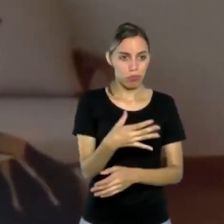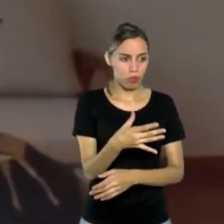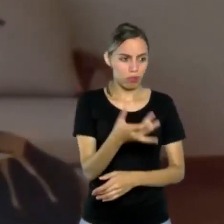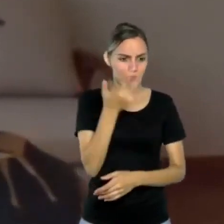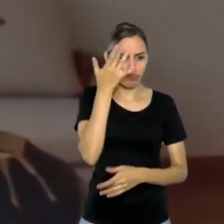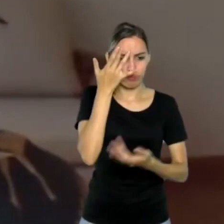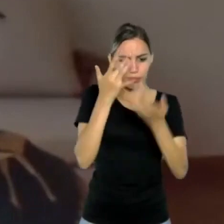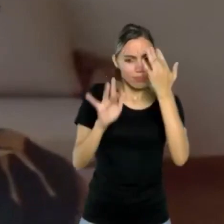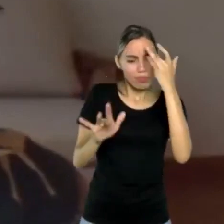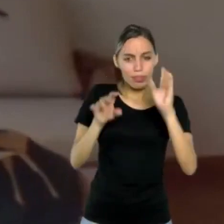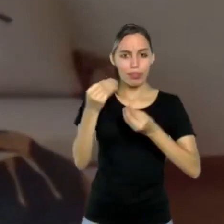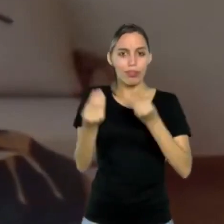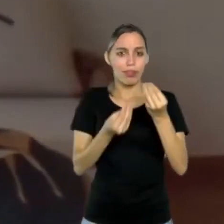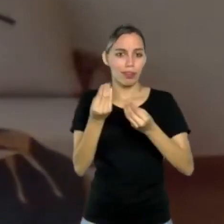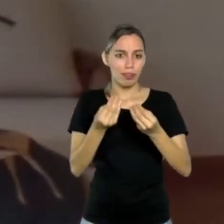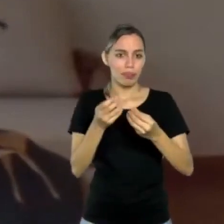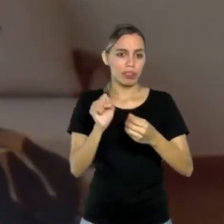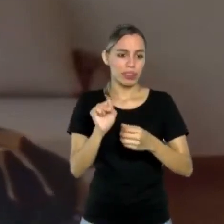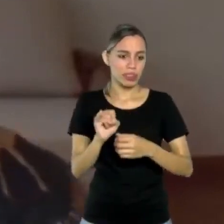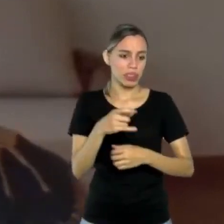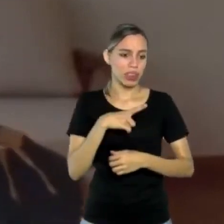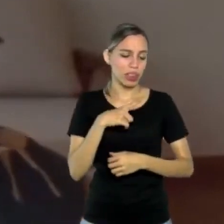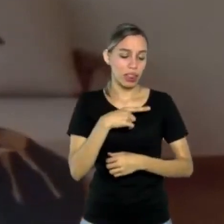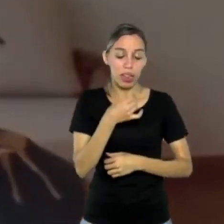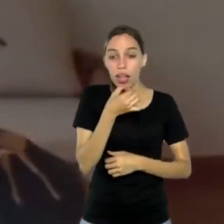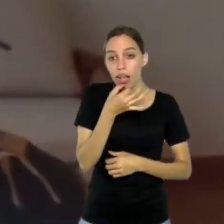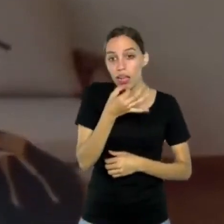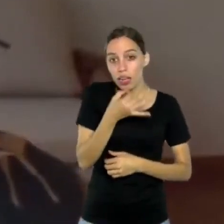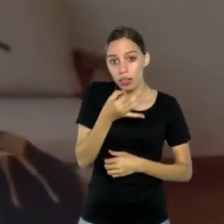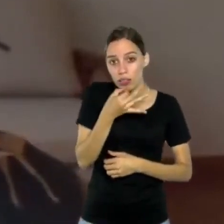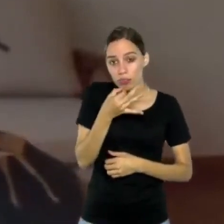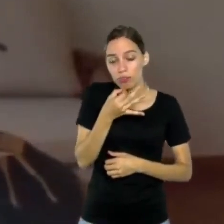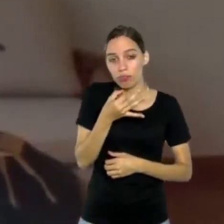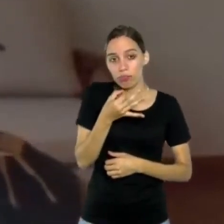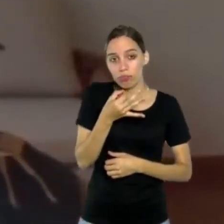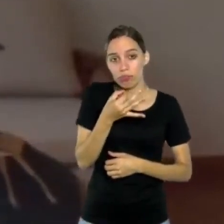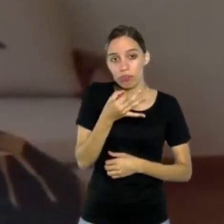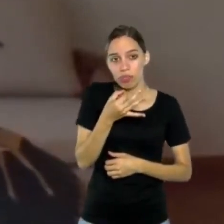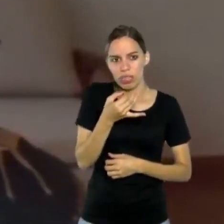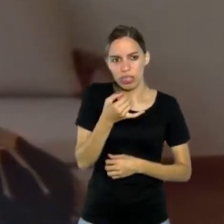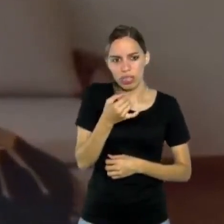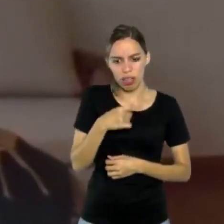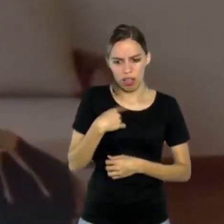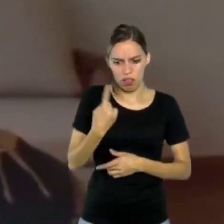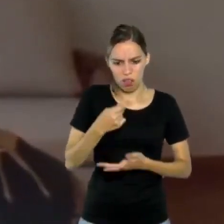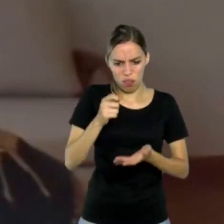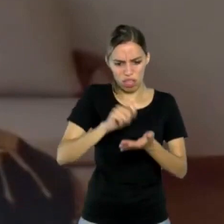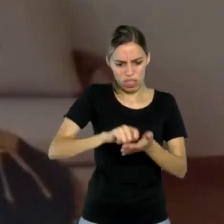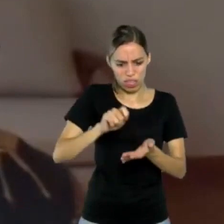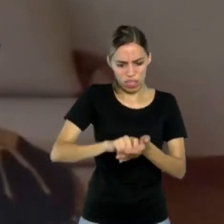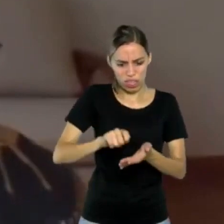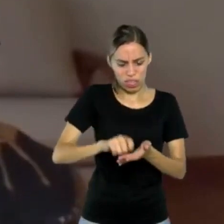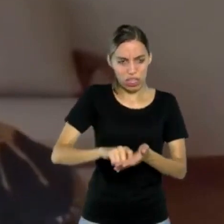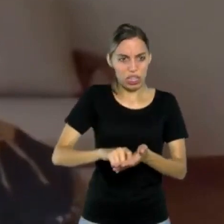uma boa crítica ou não, assim, e eu acho que a gente não escreve muito para esse momento, né? Pelo menos a